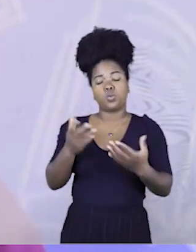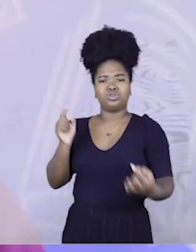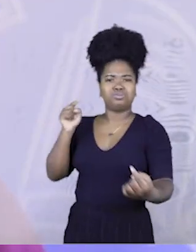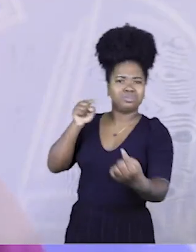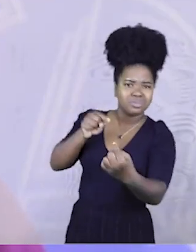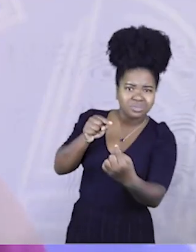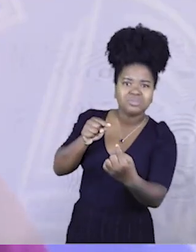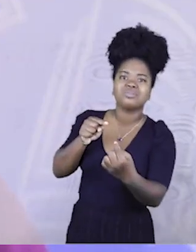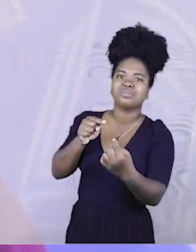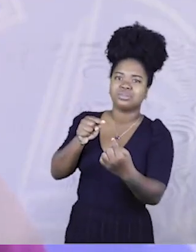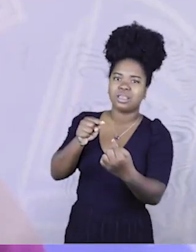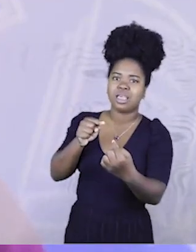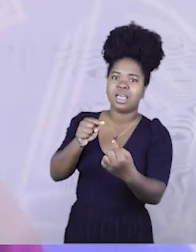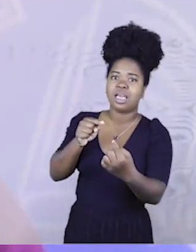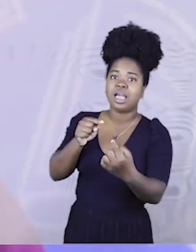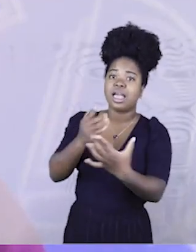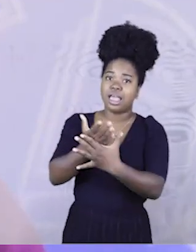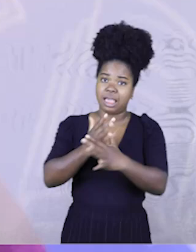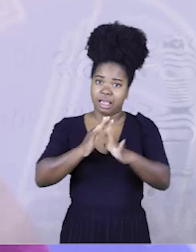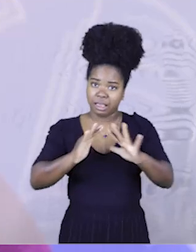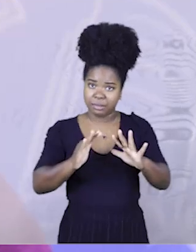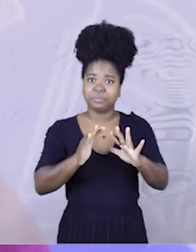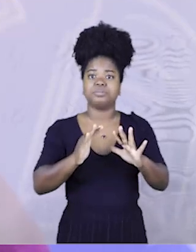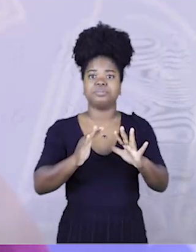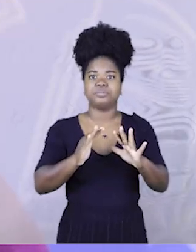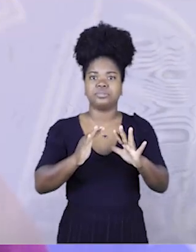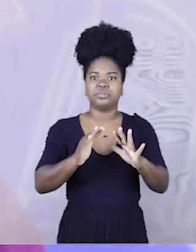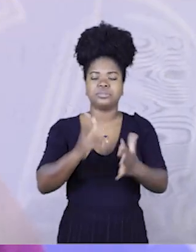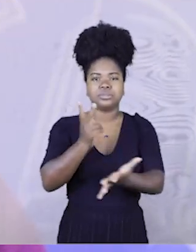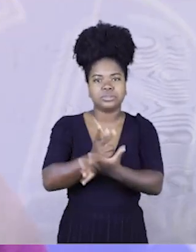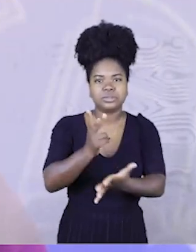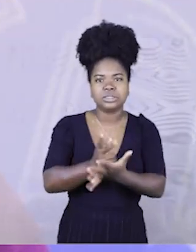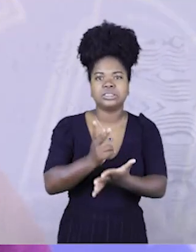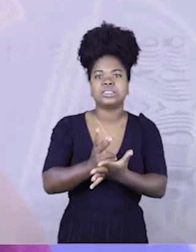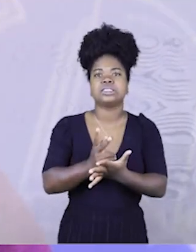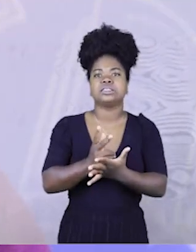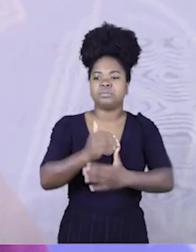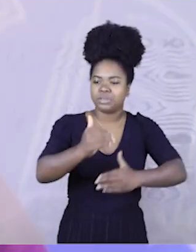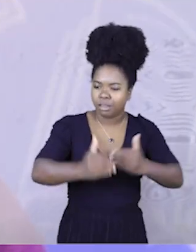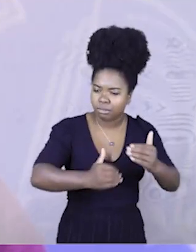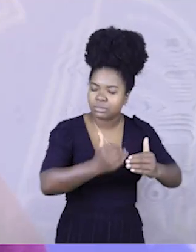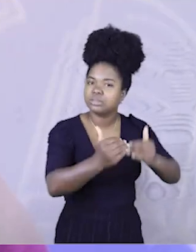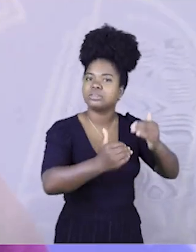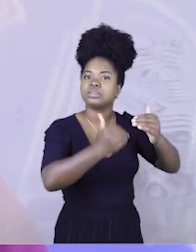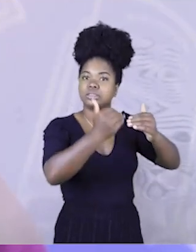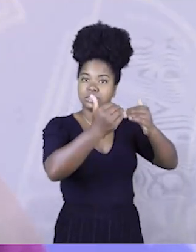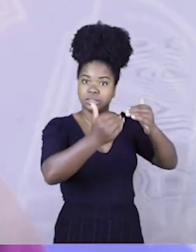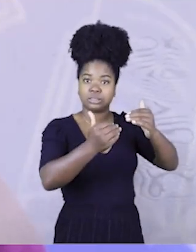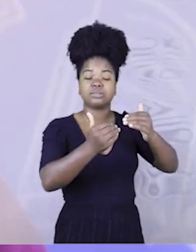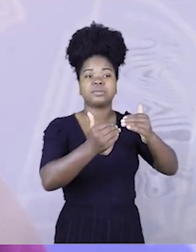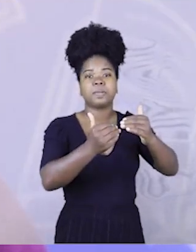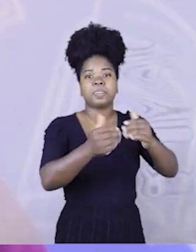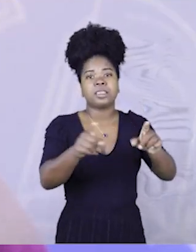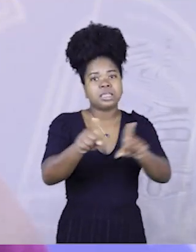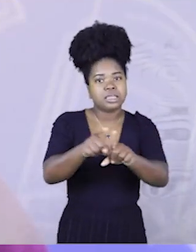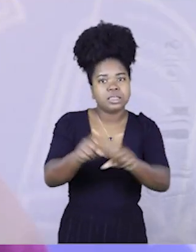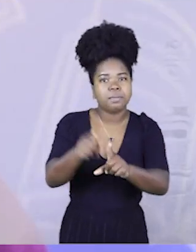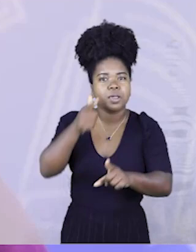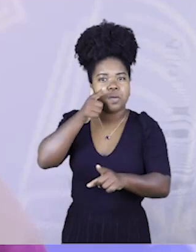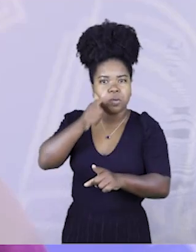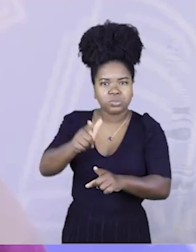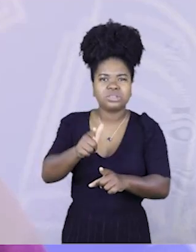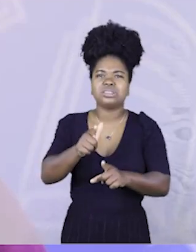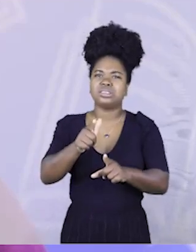grande desafio é recuperar o parâmetro nacional, eu creio que estamos caminhando para isso, e garantir que dentro da nossa agenda, enquanto Poder Executivo Estadual,